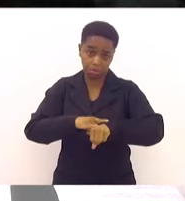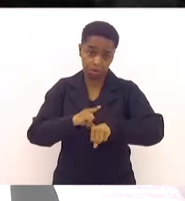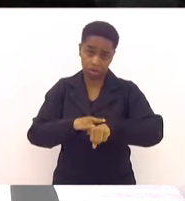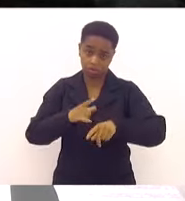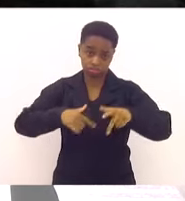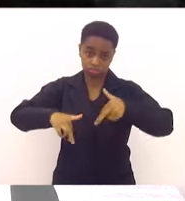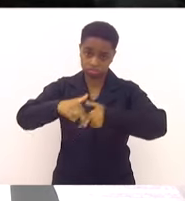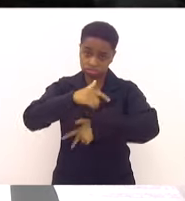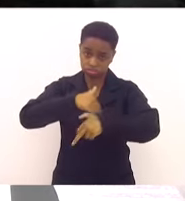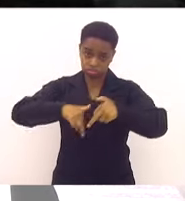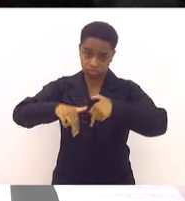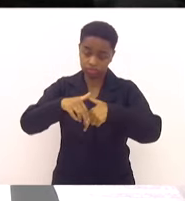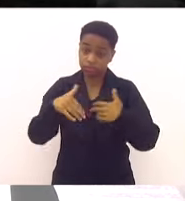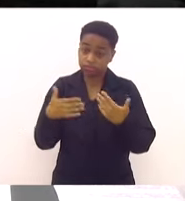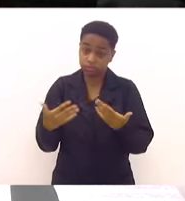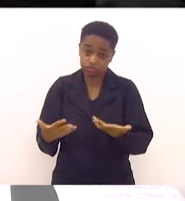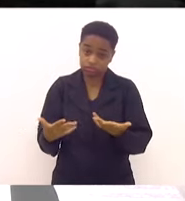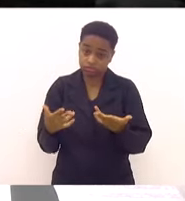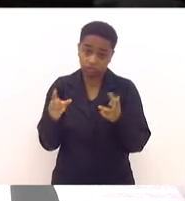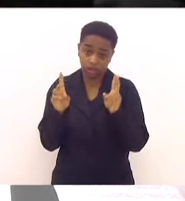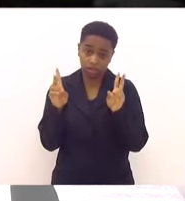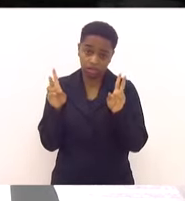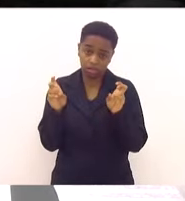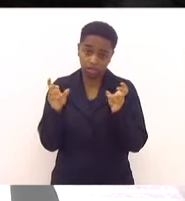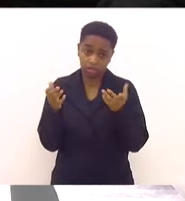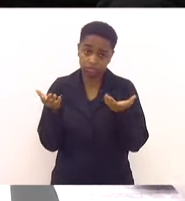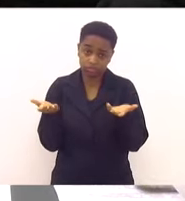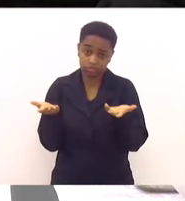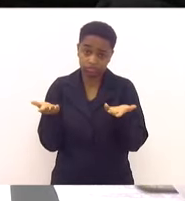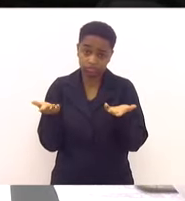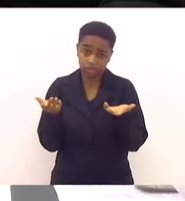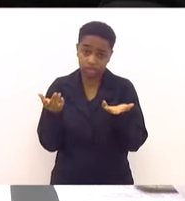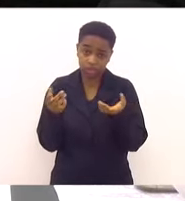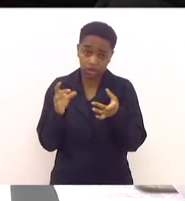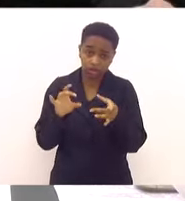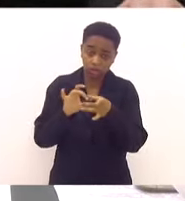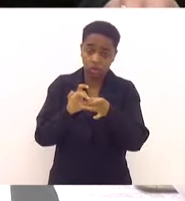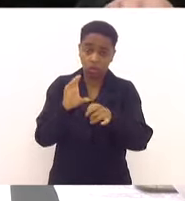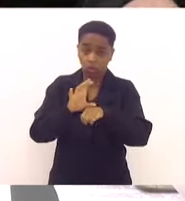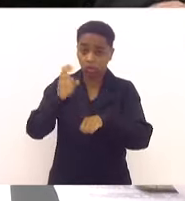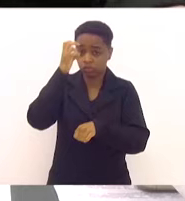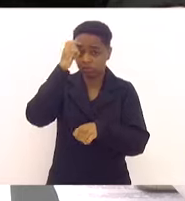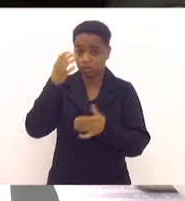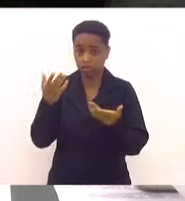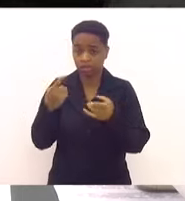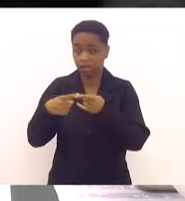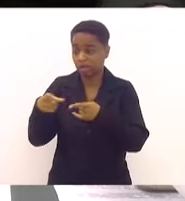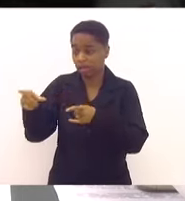no mesmo espaço. Uma questão absolutamente cultural. Né? Para eles,